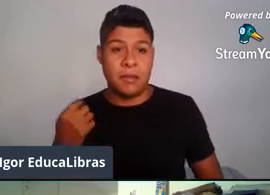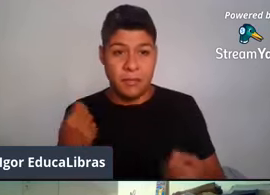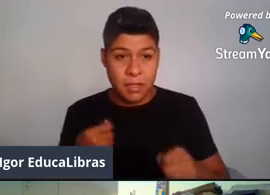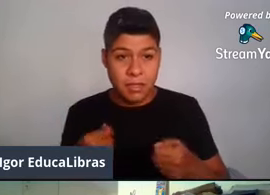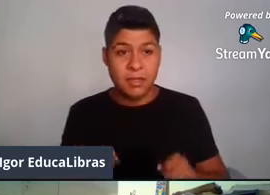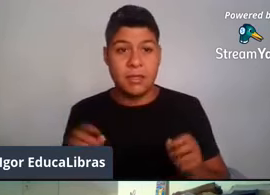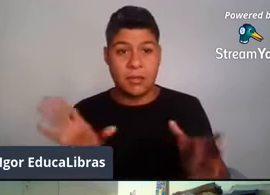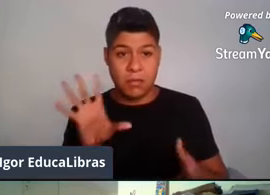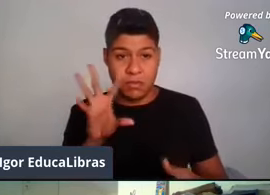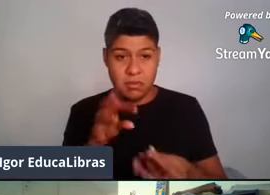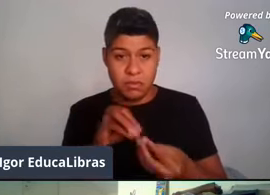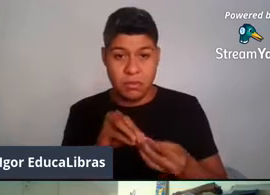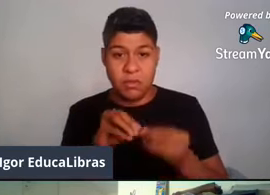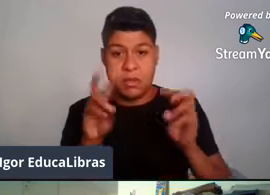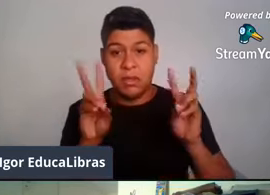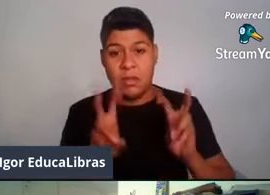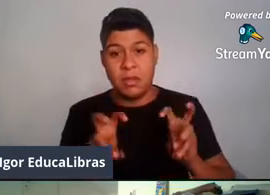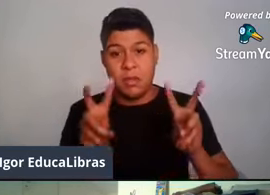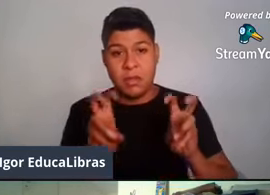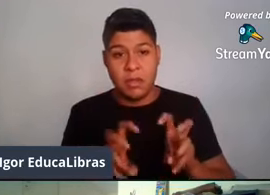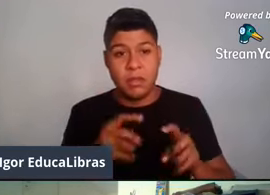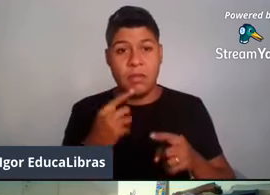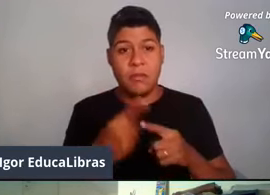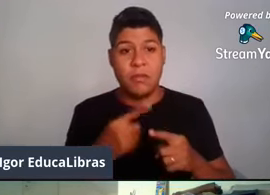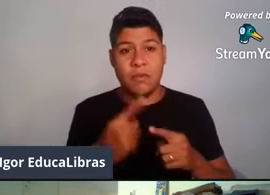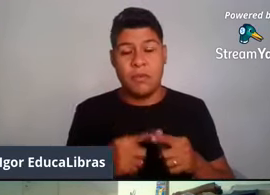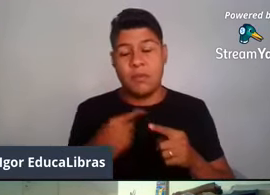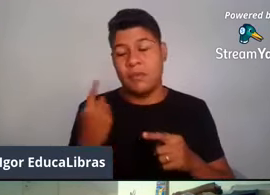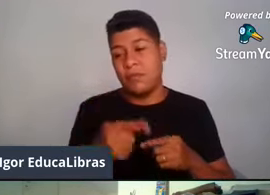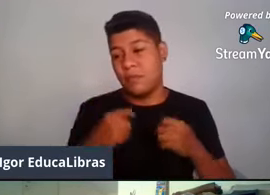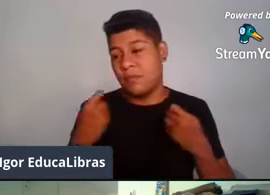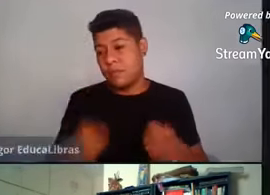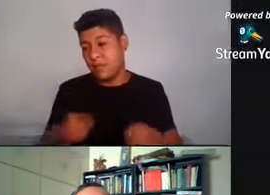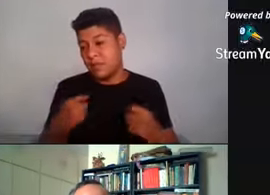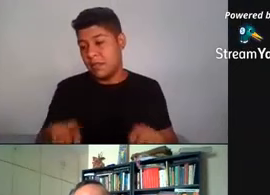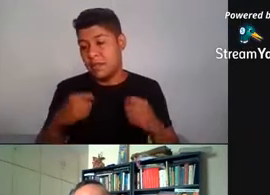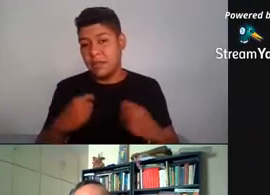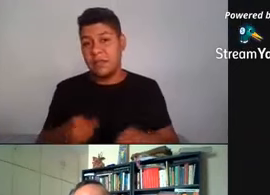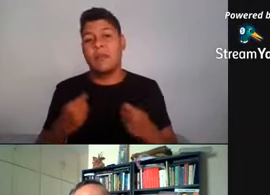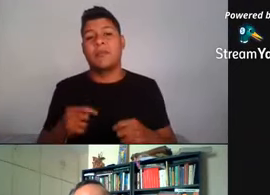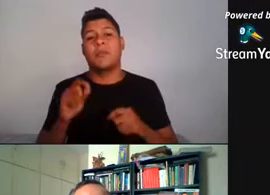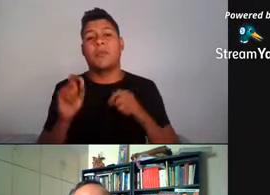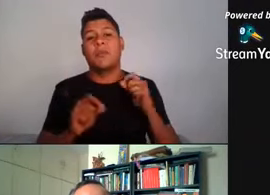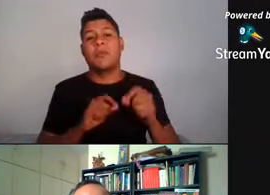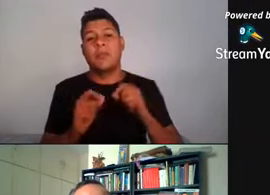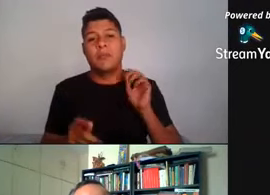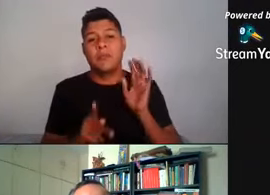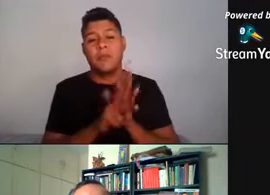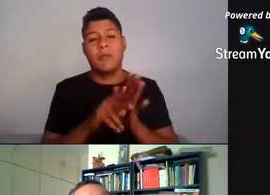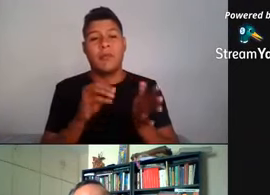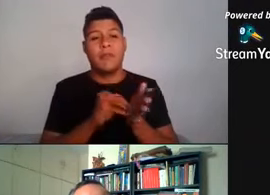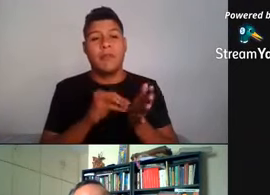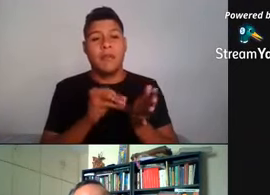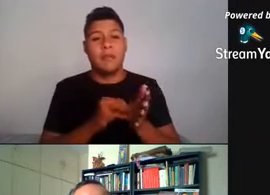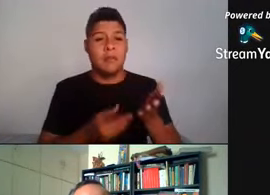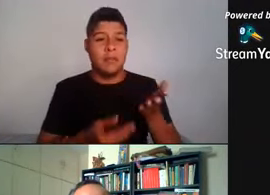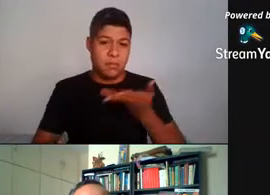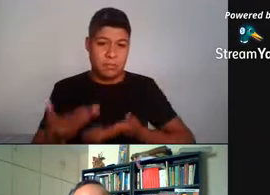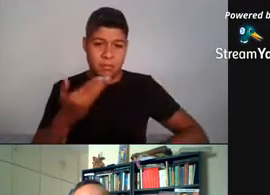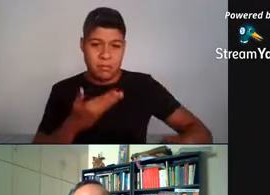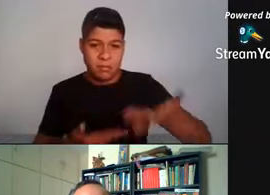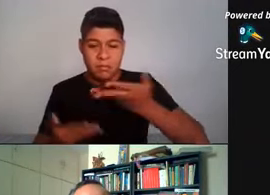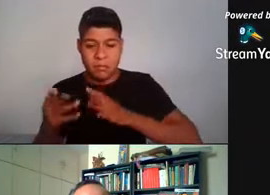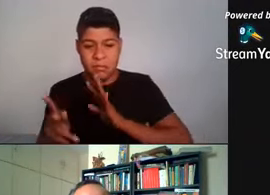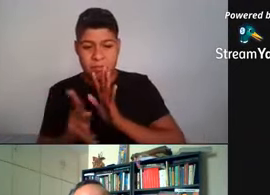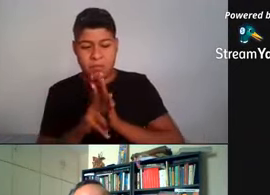finais falando do tema. A gente é muito dependente, infelizmente, por um lado, por falta dessa atuação da